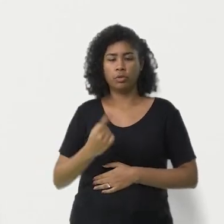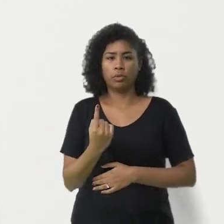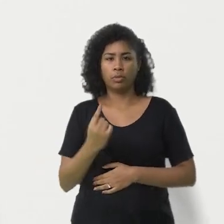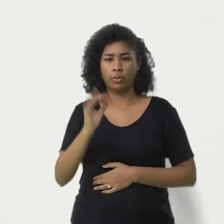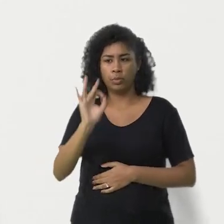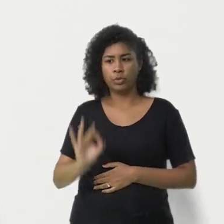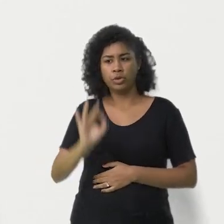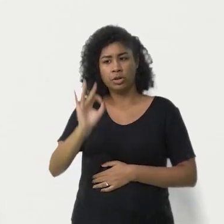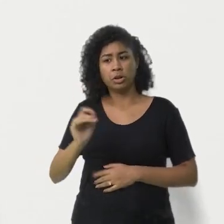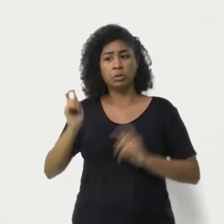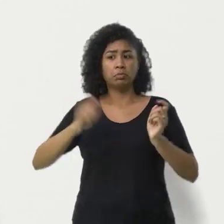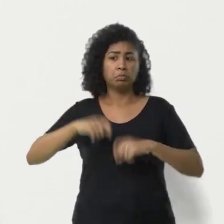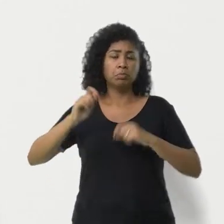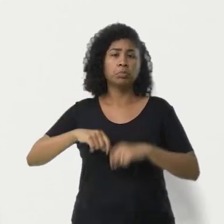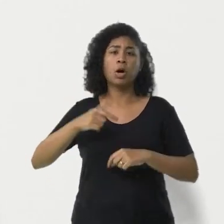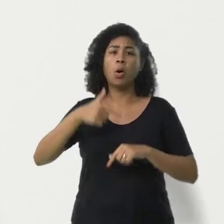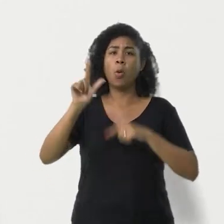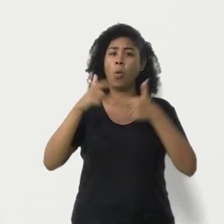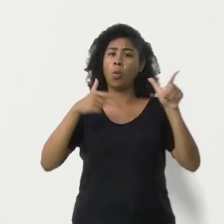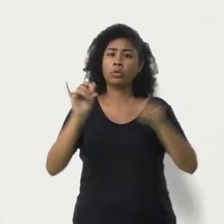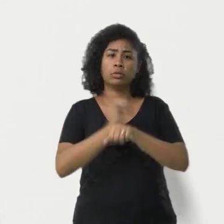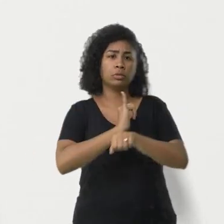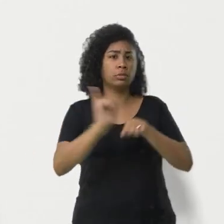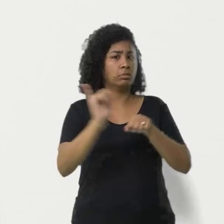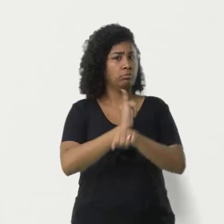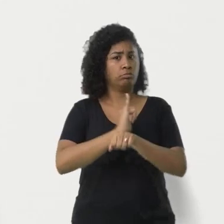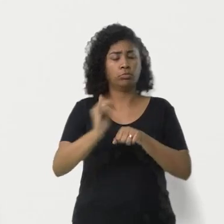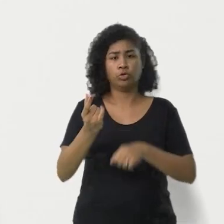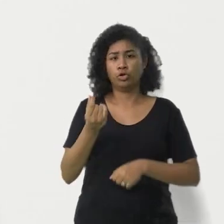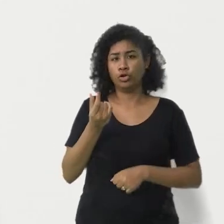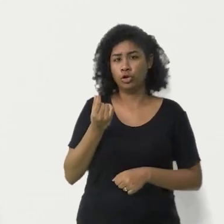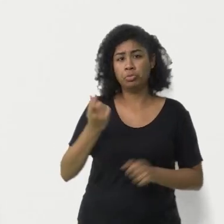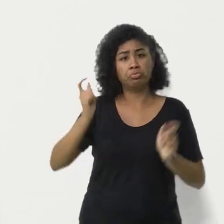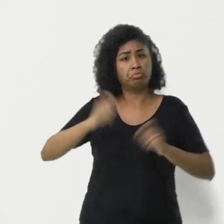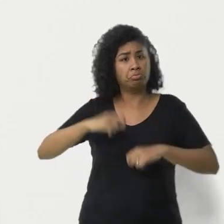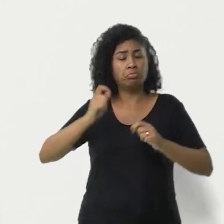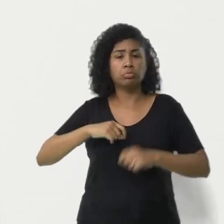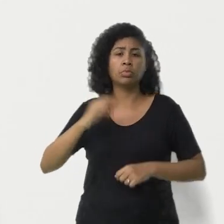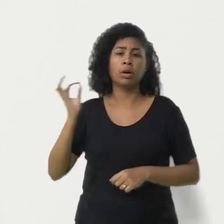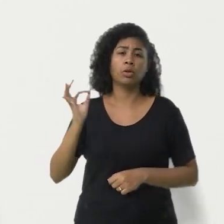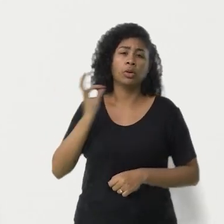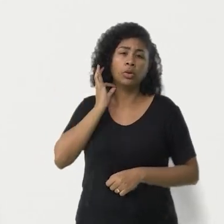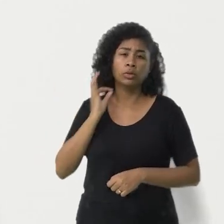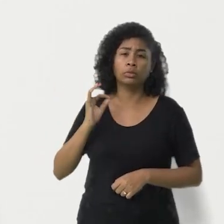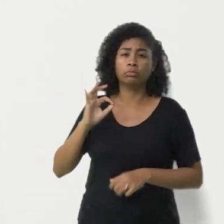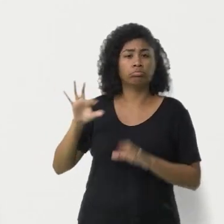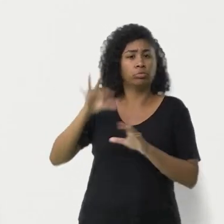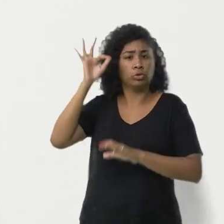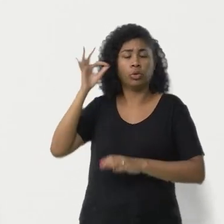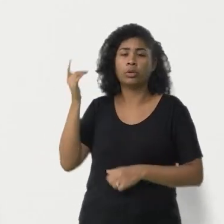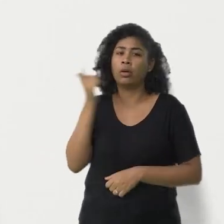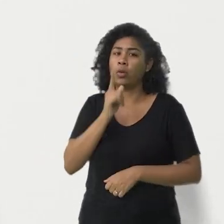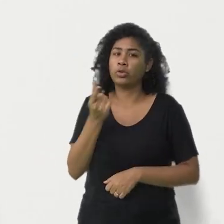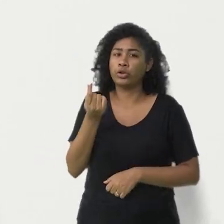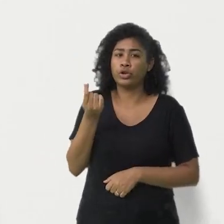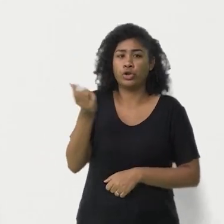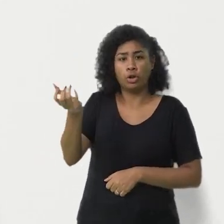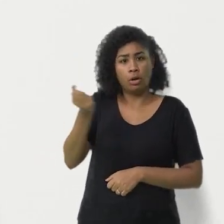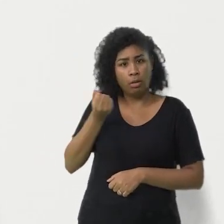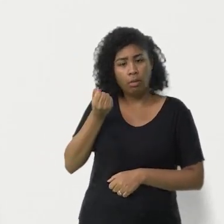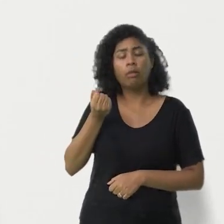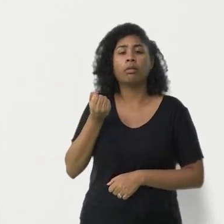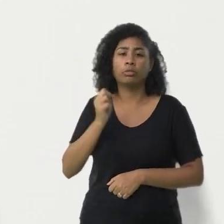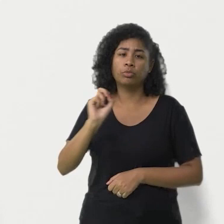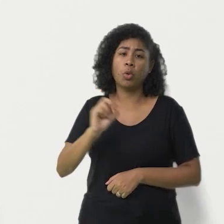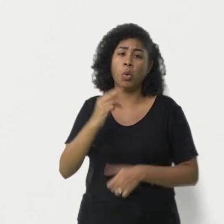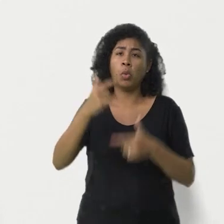25,1% pode vir através de outras fontes, pode ter ganhado aí na loteria, pode ter ocorrido várias